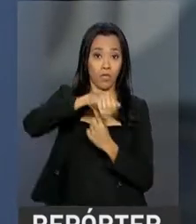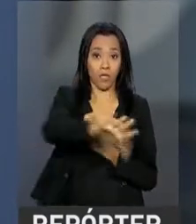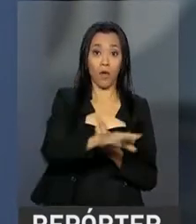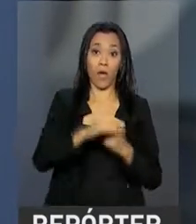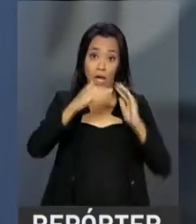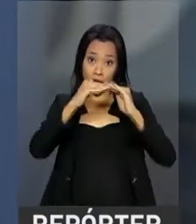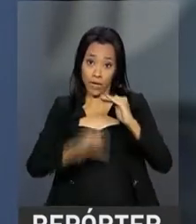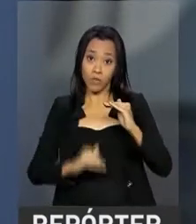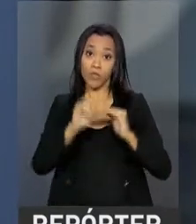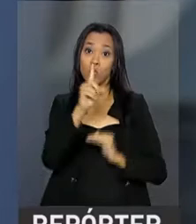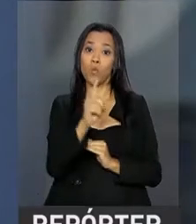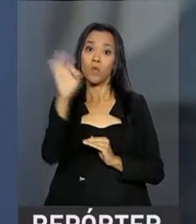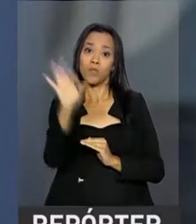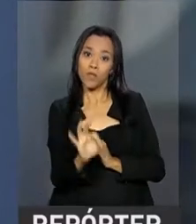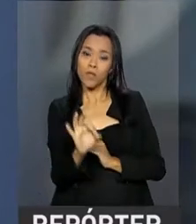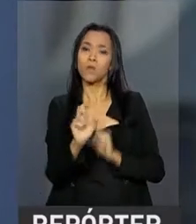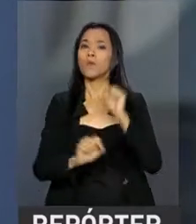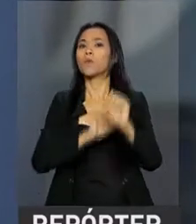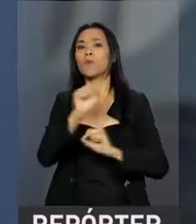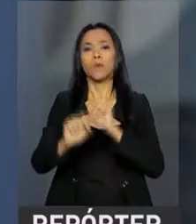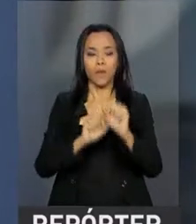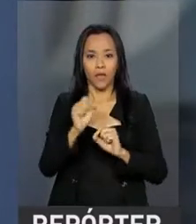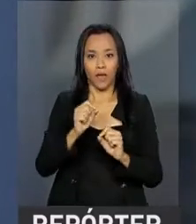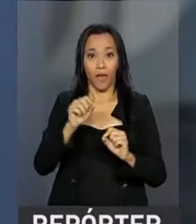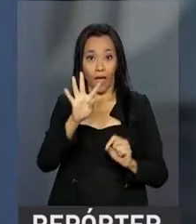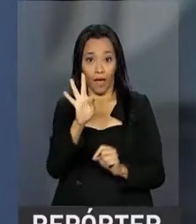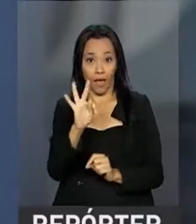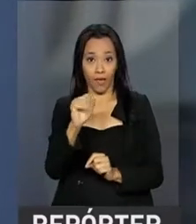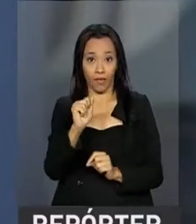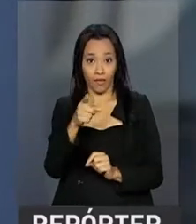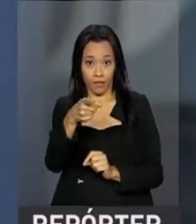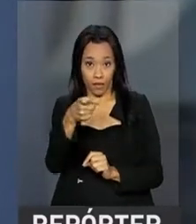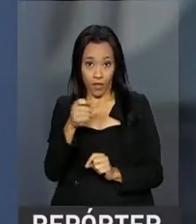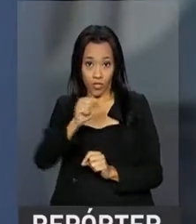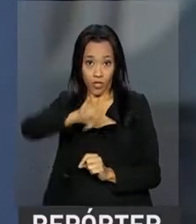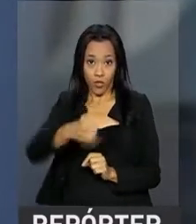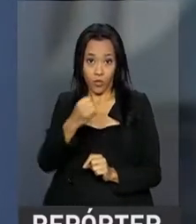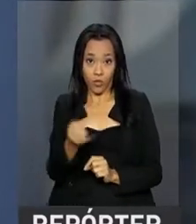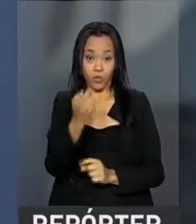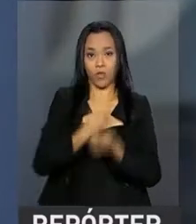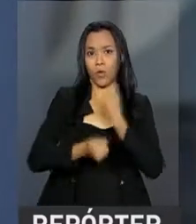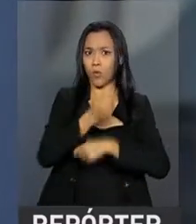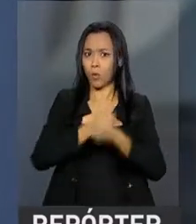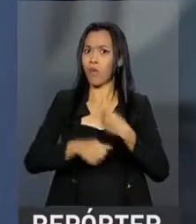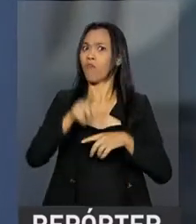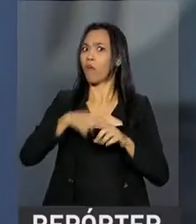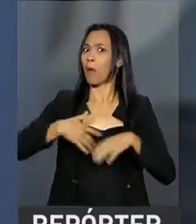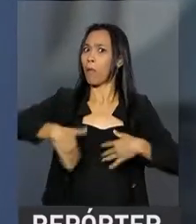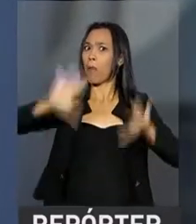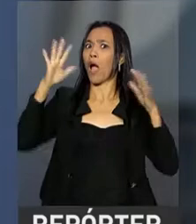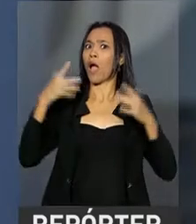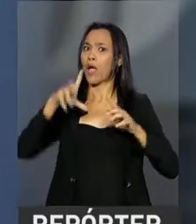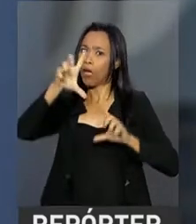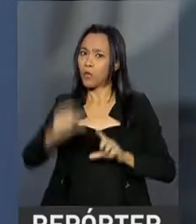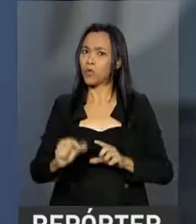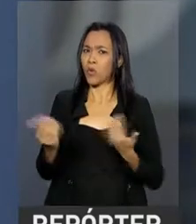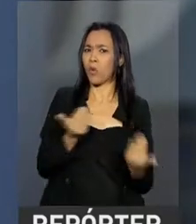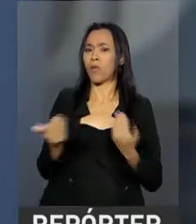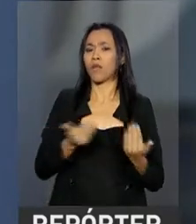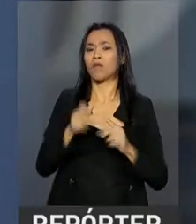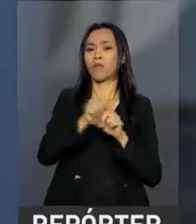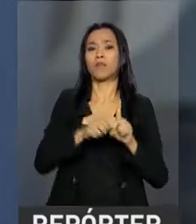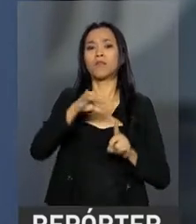a taxa básica de juros da economia segundo paola foi a maior redução desde março de 2009